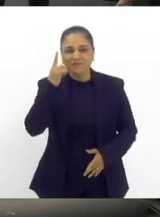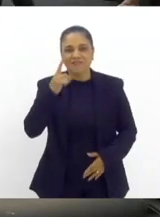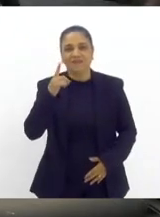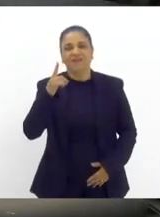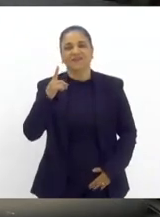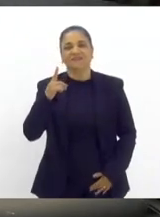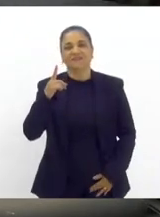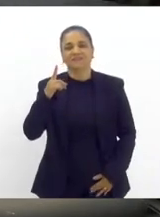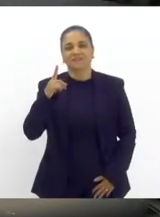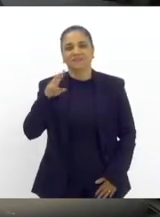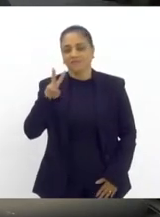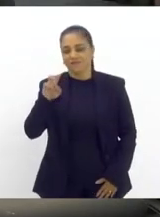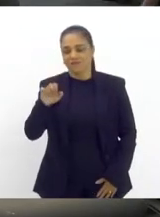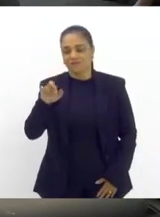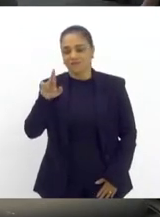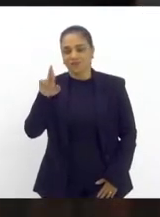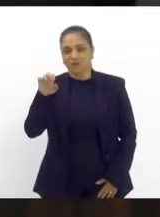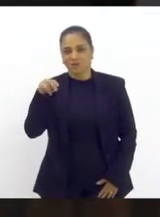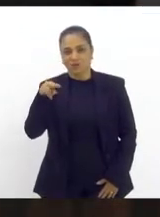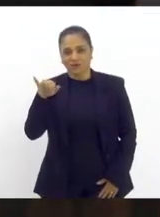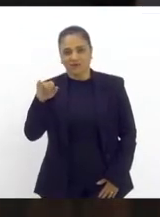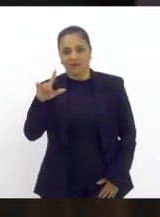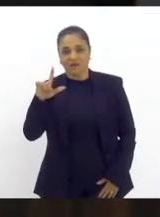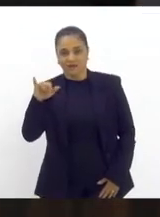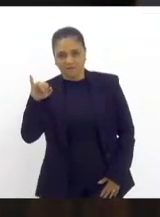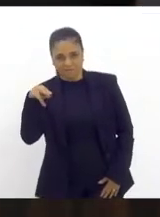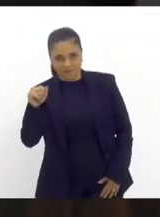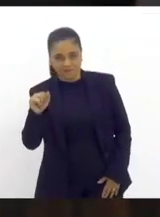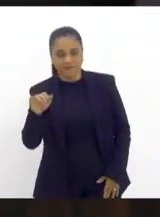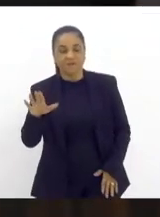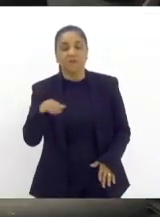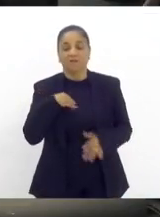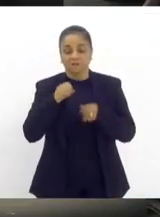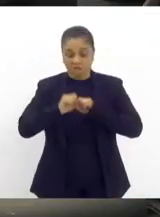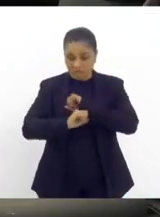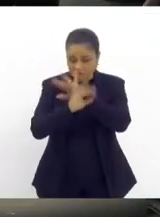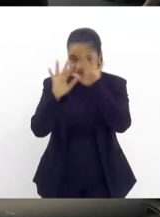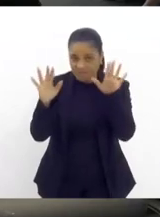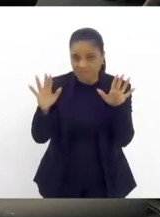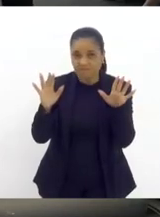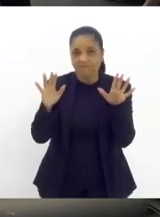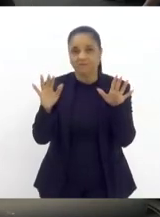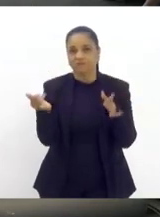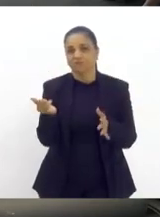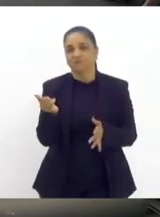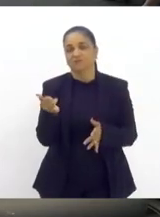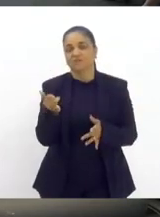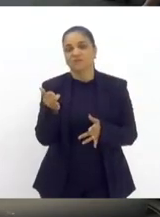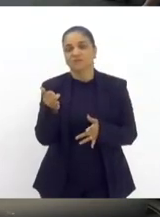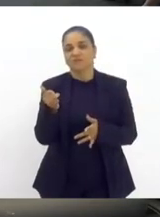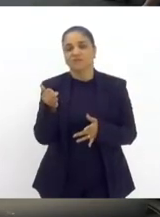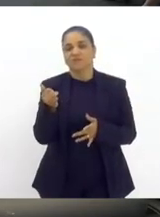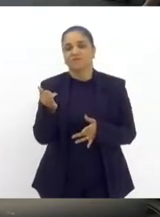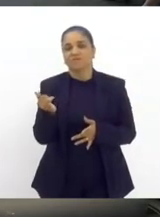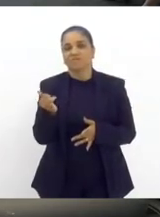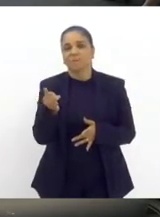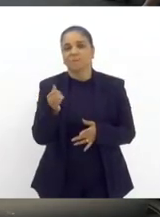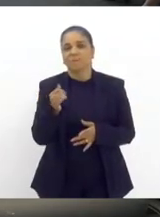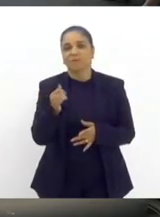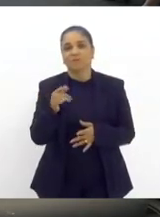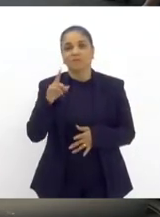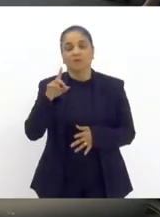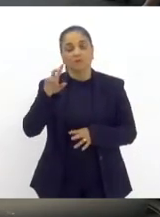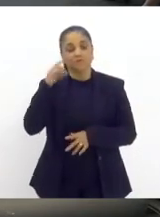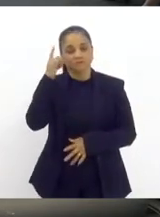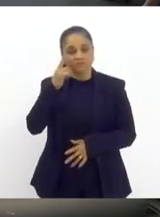deputada só deixar só Esclarecer aqui uma questão que o Deputado